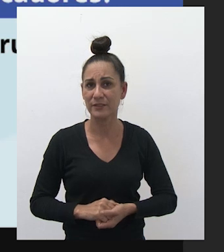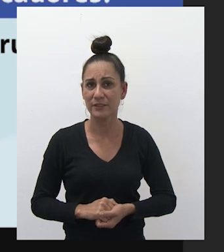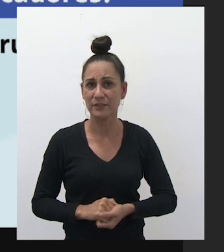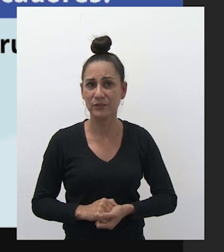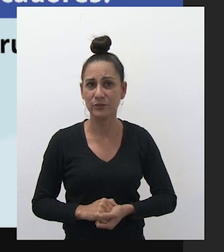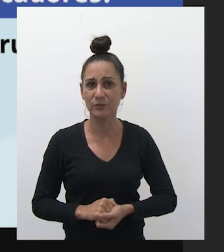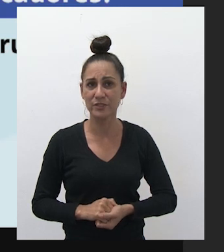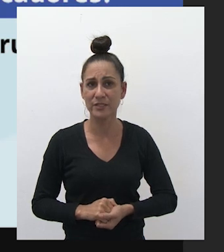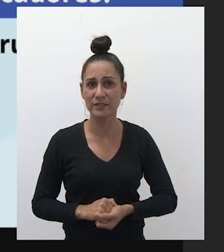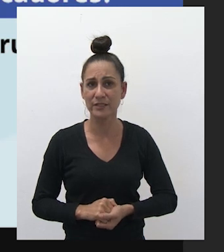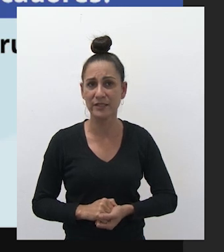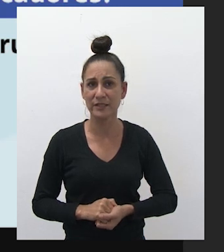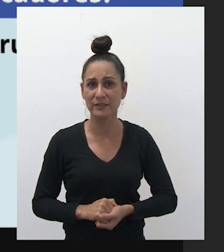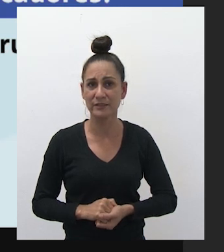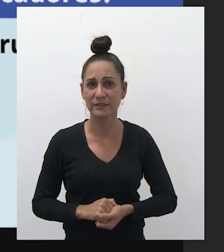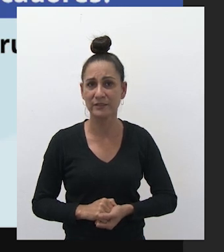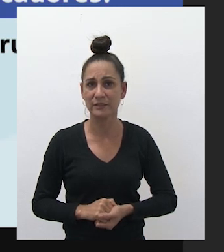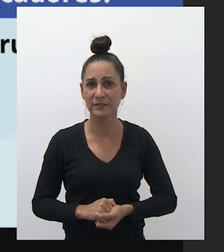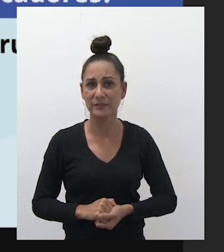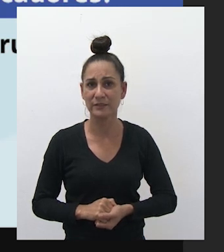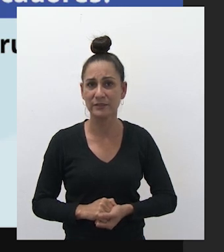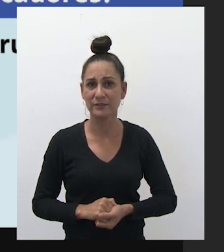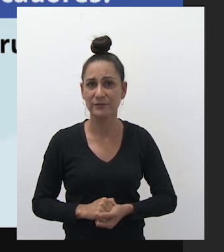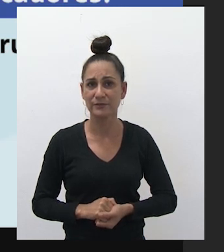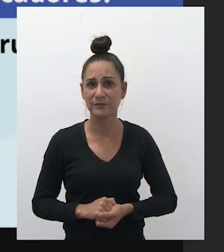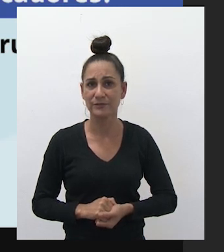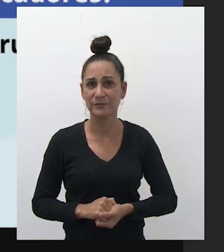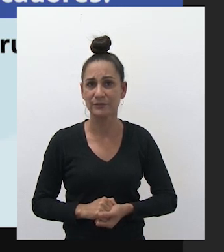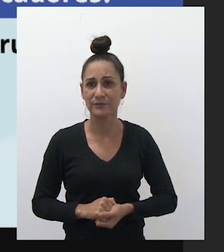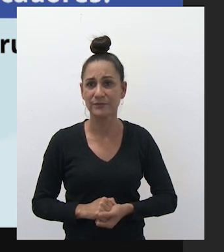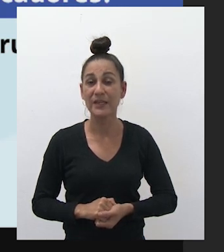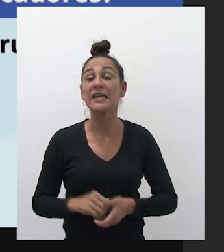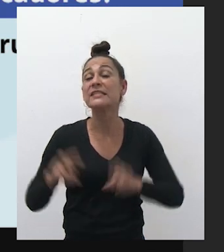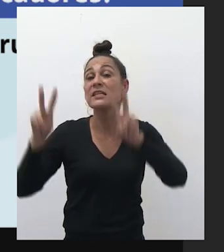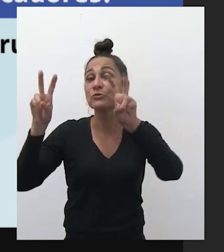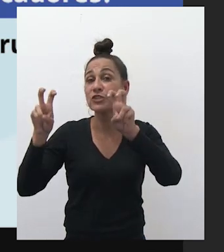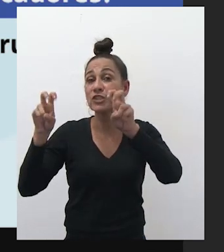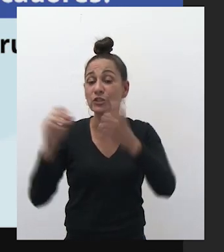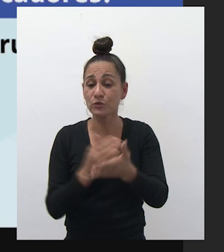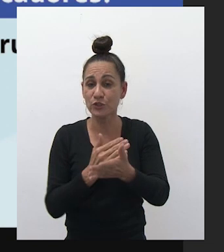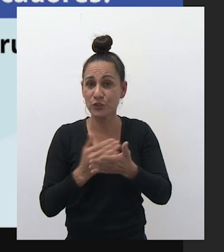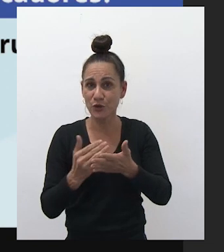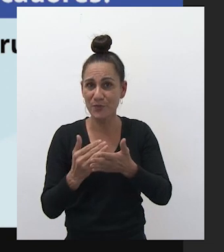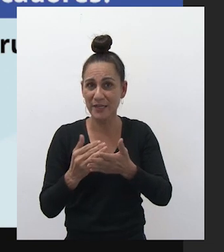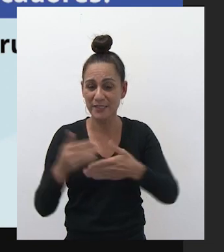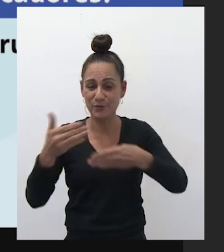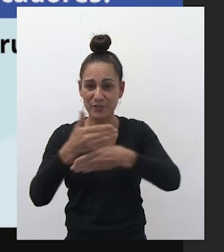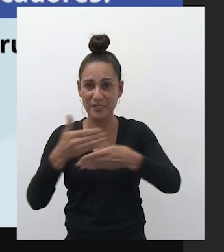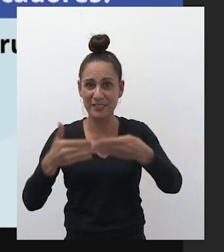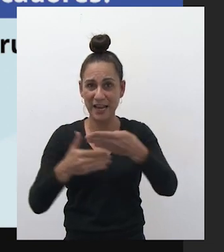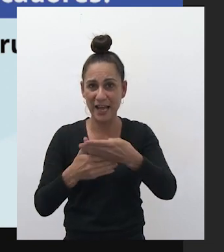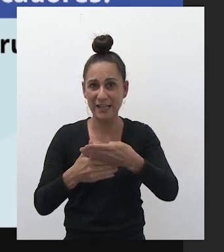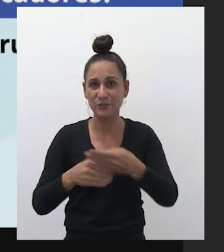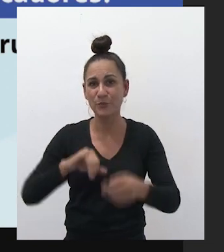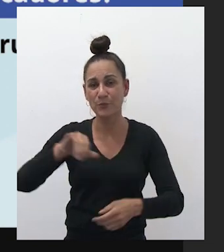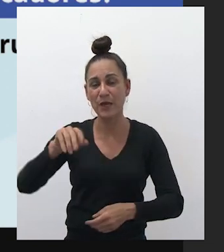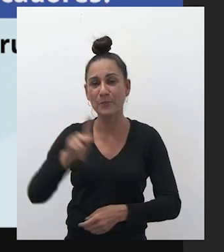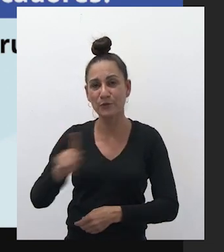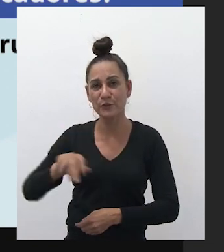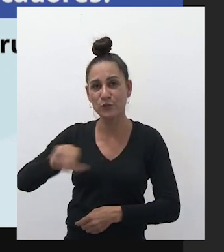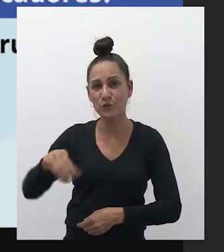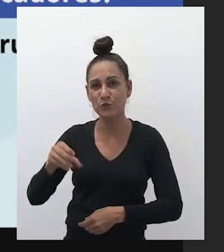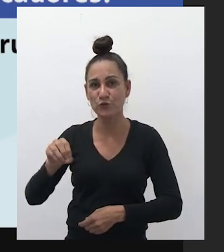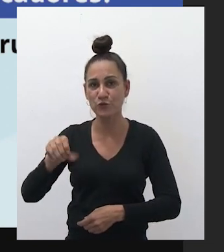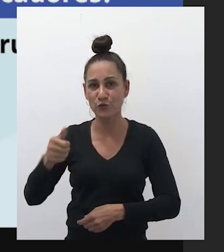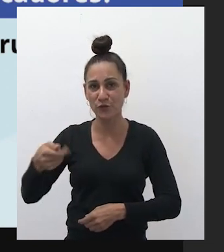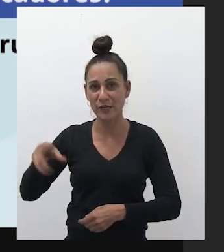que o PowerPoint está no primeiro slide ainda. Não, são a título de introdução, professor João e os demais. Professor